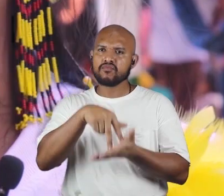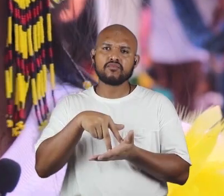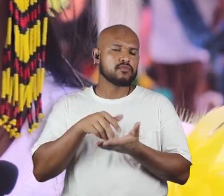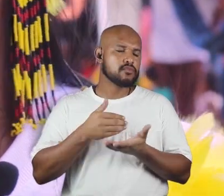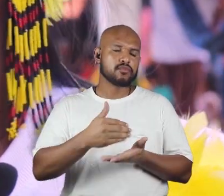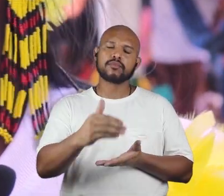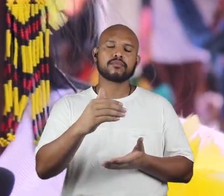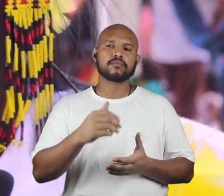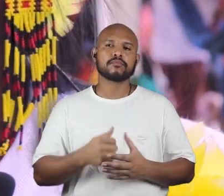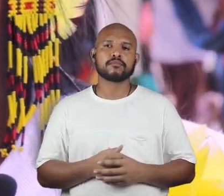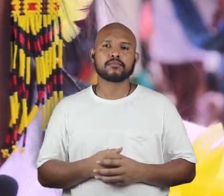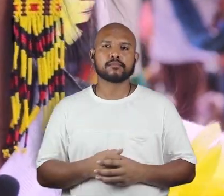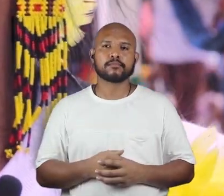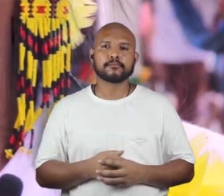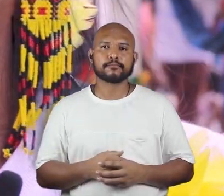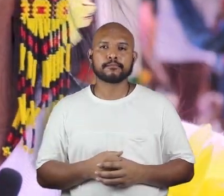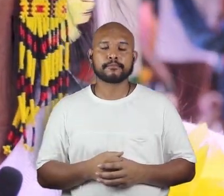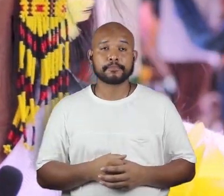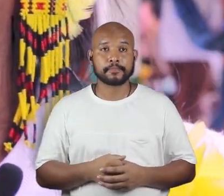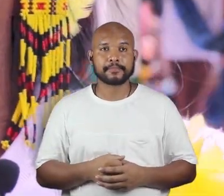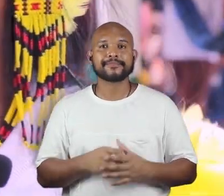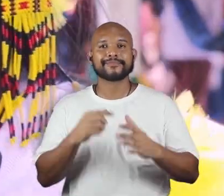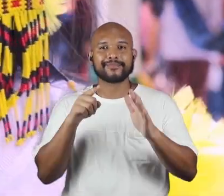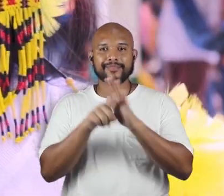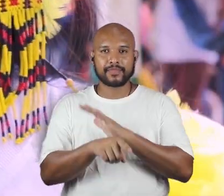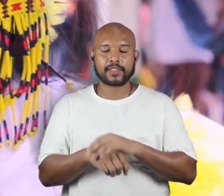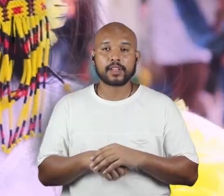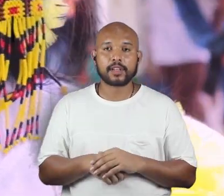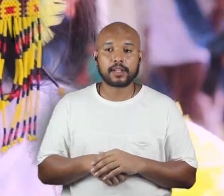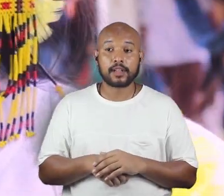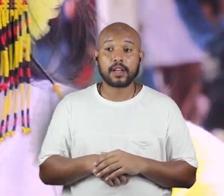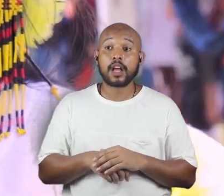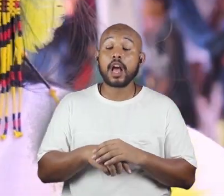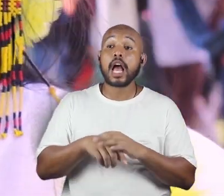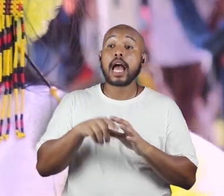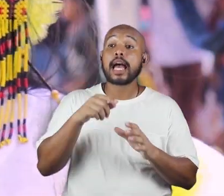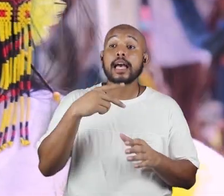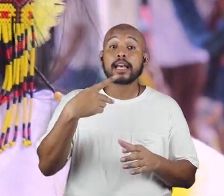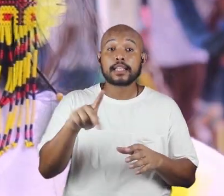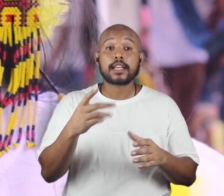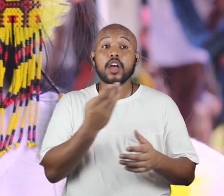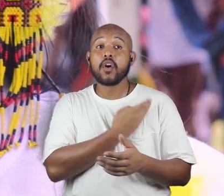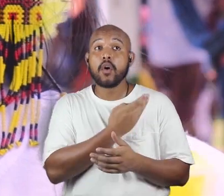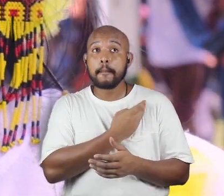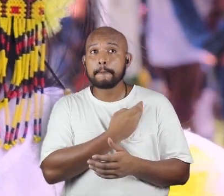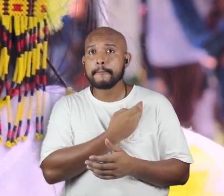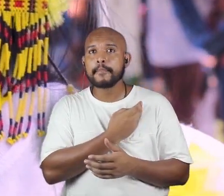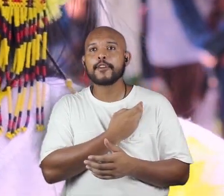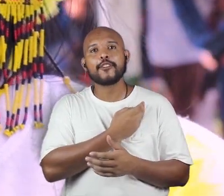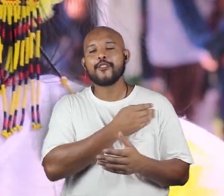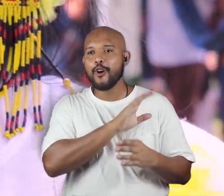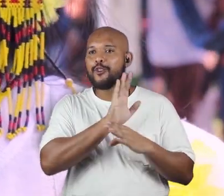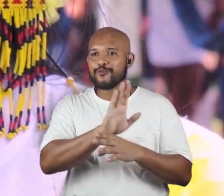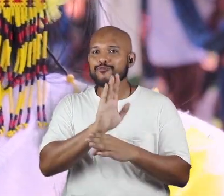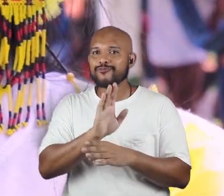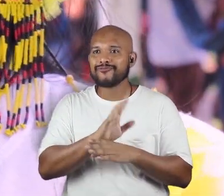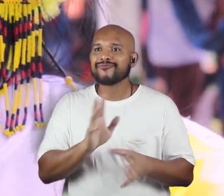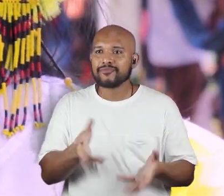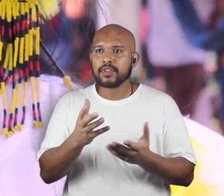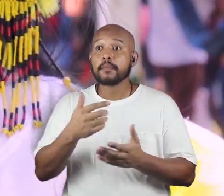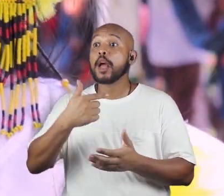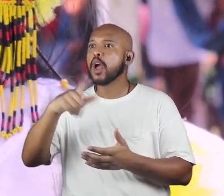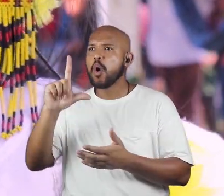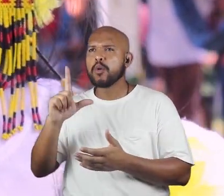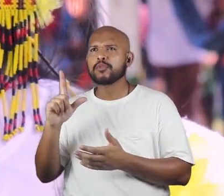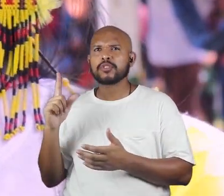ficar até o final. E além dos teus amigos te aconselhar, o que te mais motiva